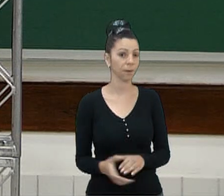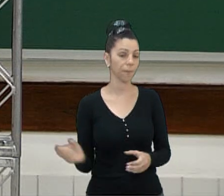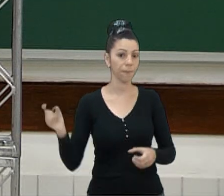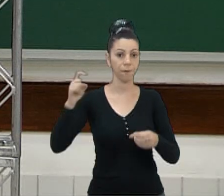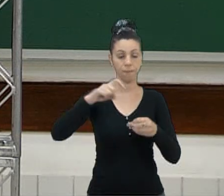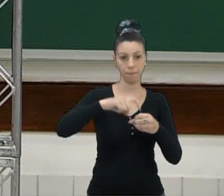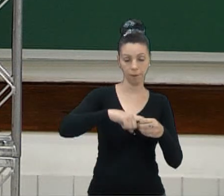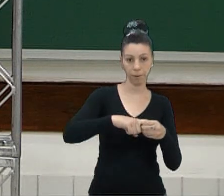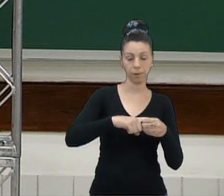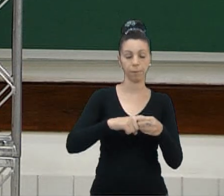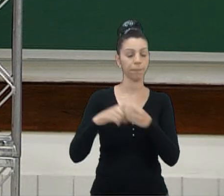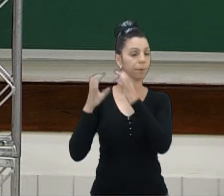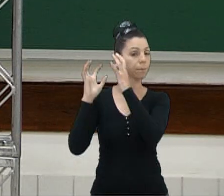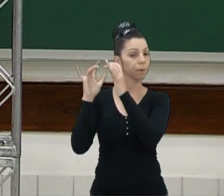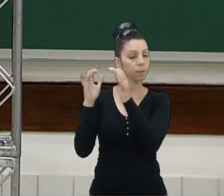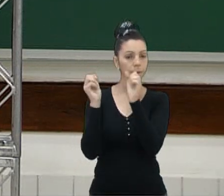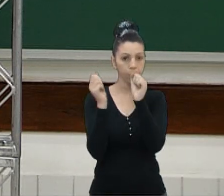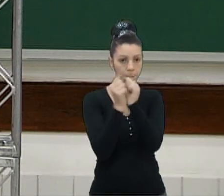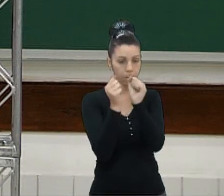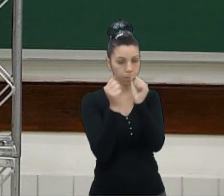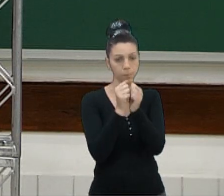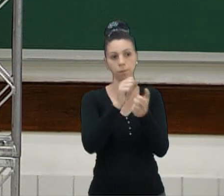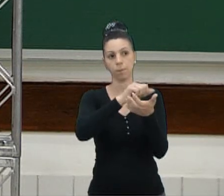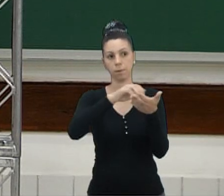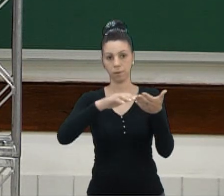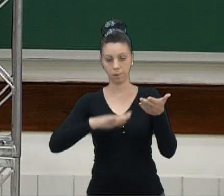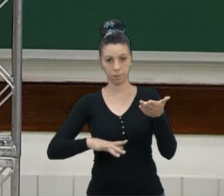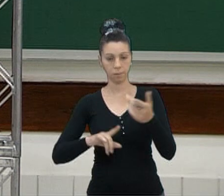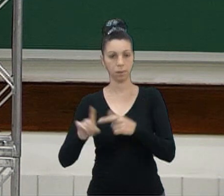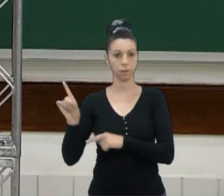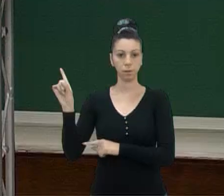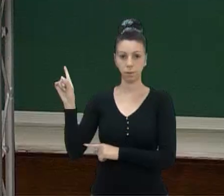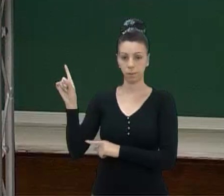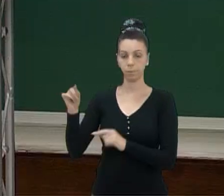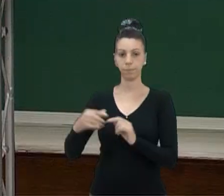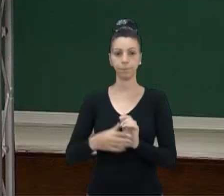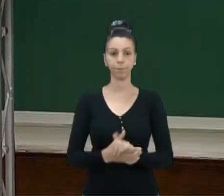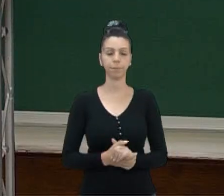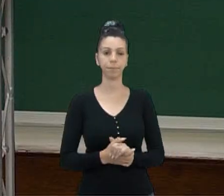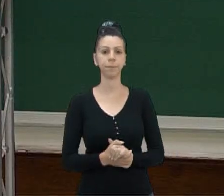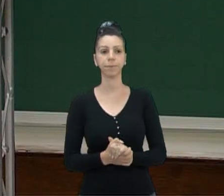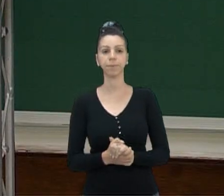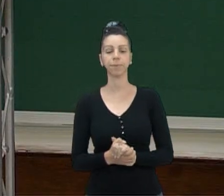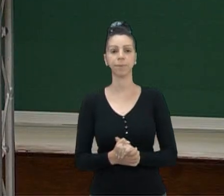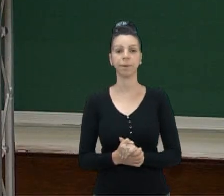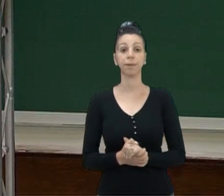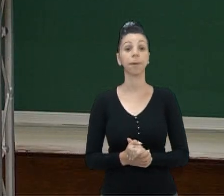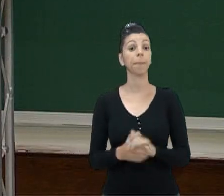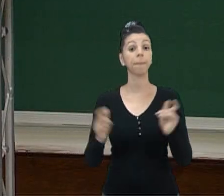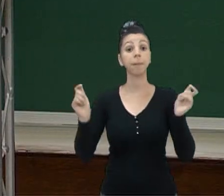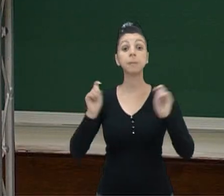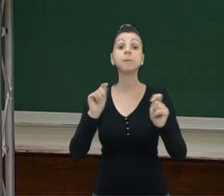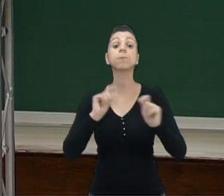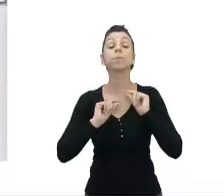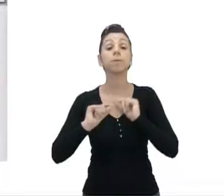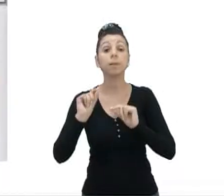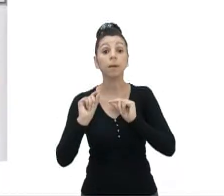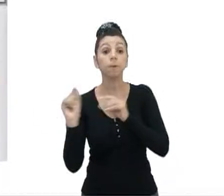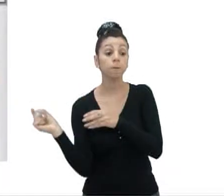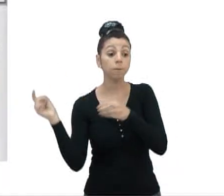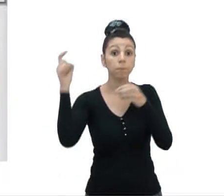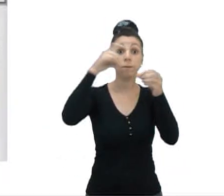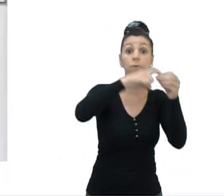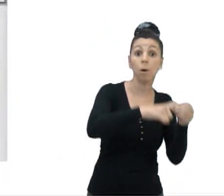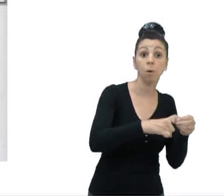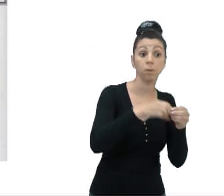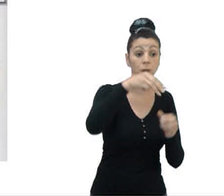Voltamos então aqui para pensar junto um pouquinho no exercício que eu deixei para vocês. E a ideia é voltar lá no mapa que a gente falou sobre relevo e